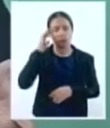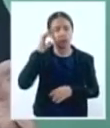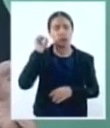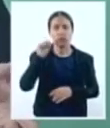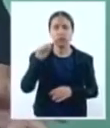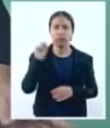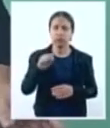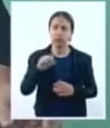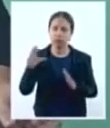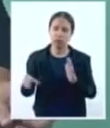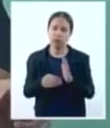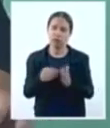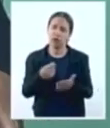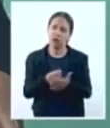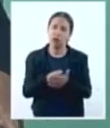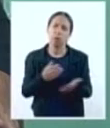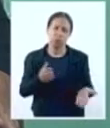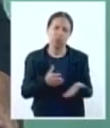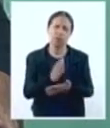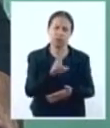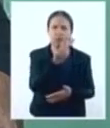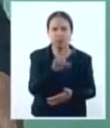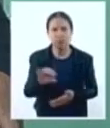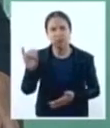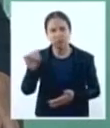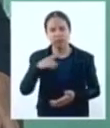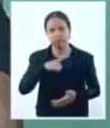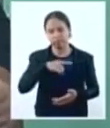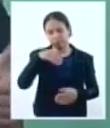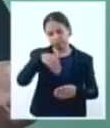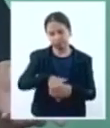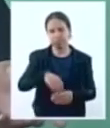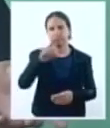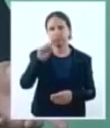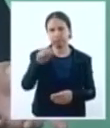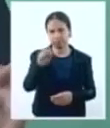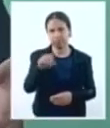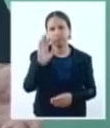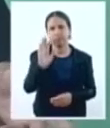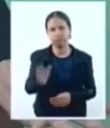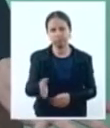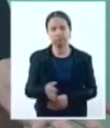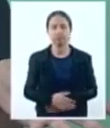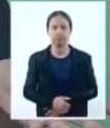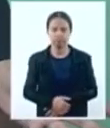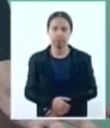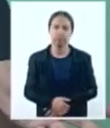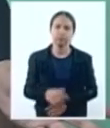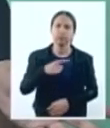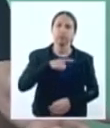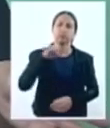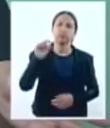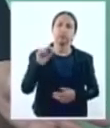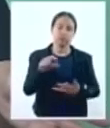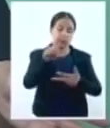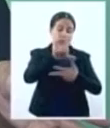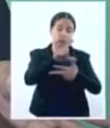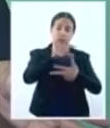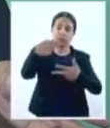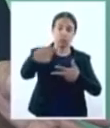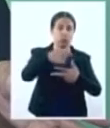seria aprovado aqui. A gente tem os votos para aprovar e a gente tem contato com alguma resistência do Poder Executivo, uma